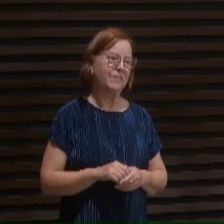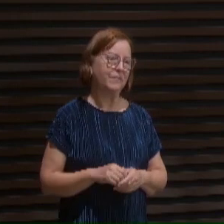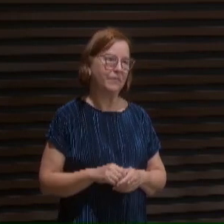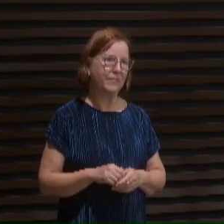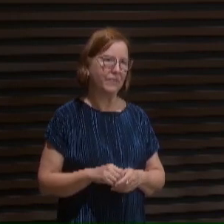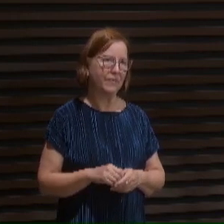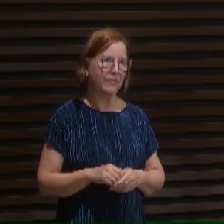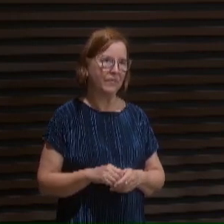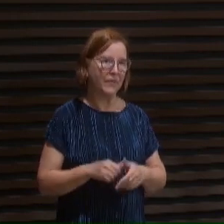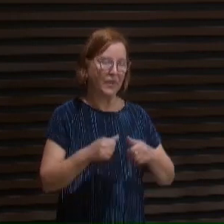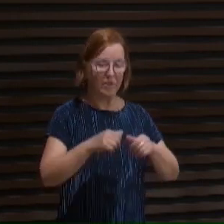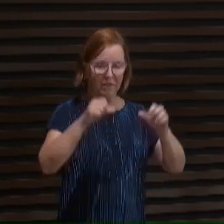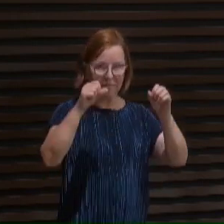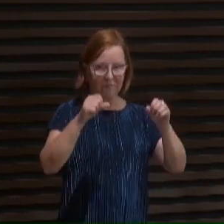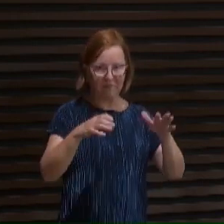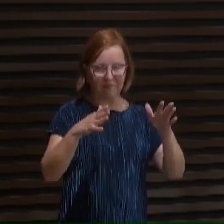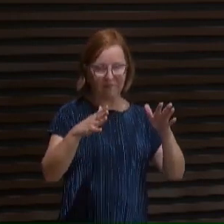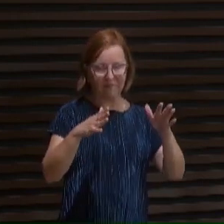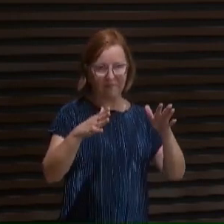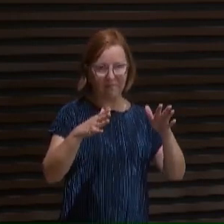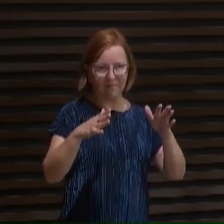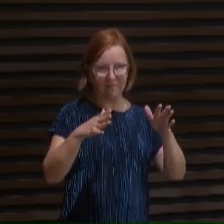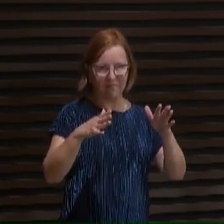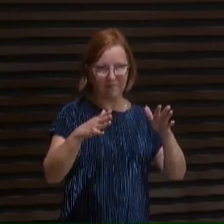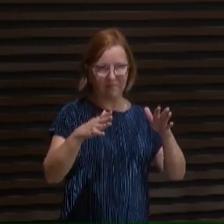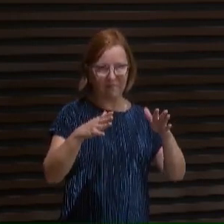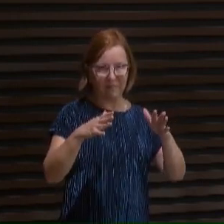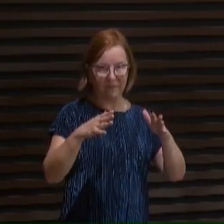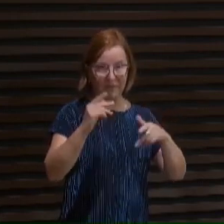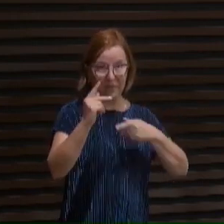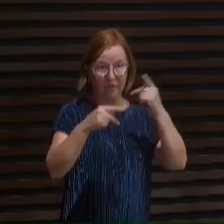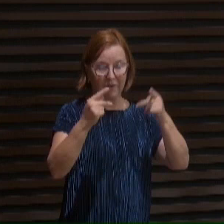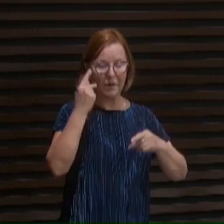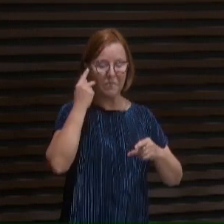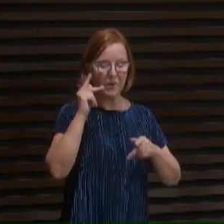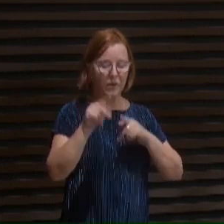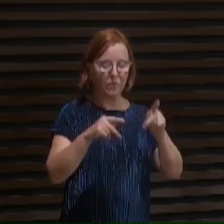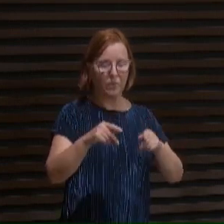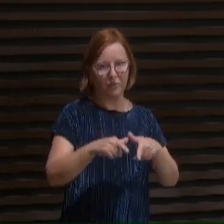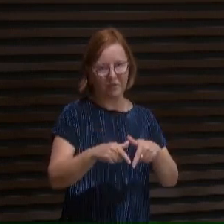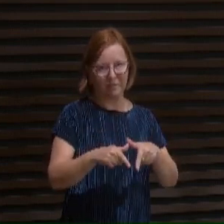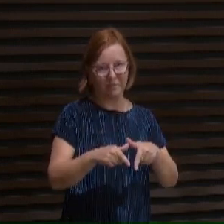Este é um sinal que vai falar ao povo de Israel.